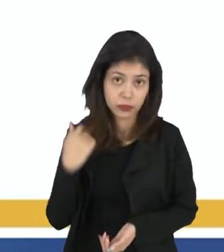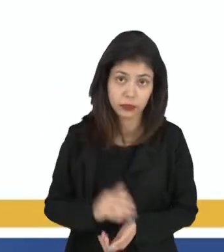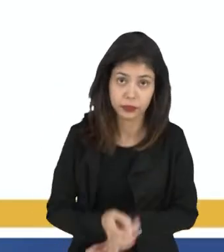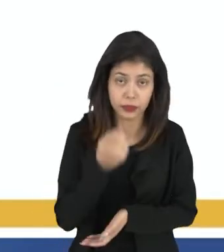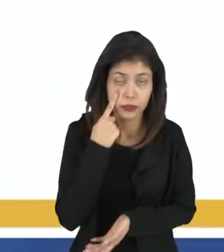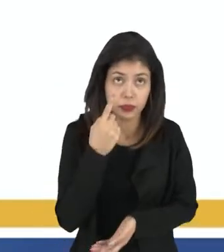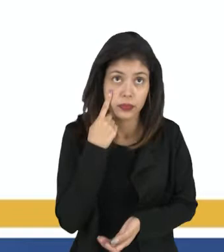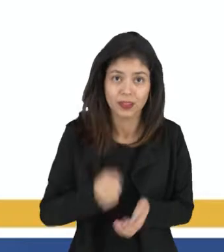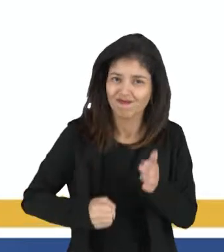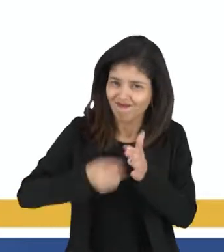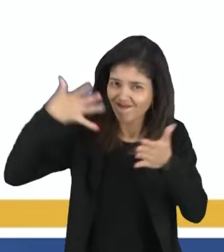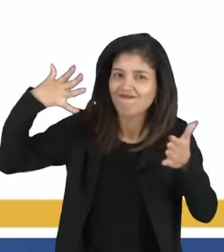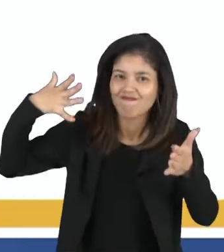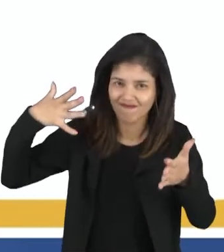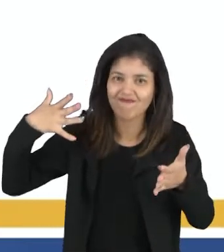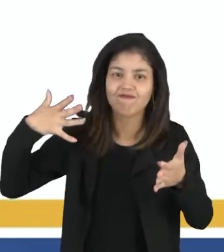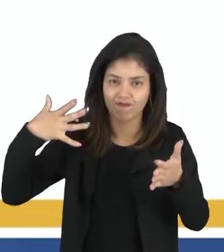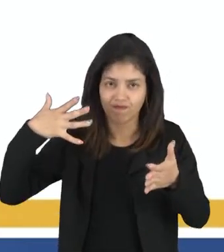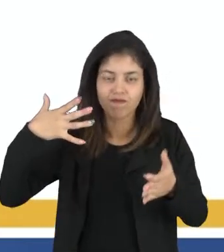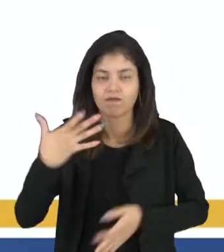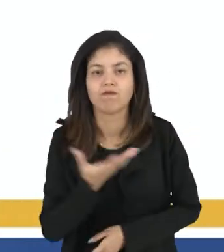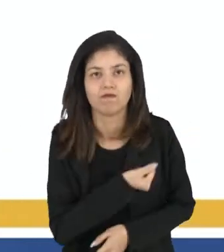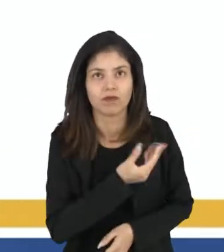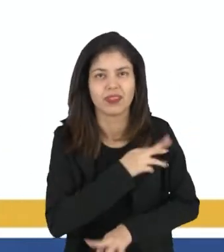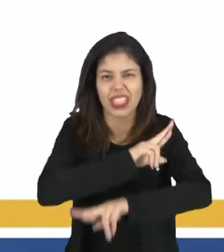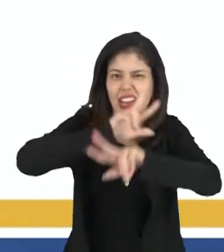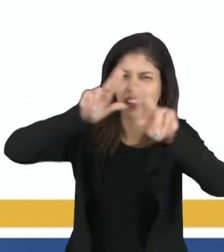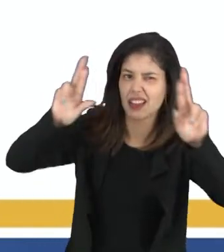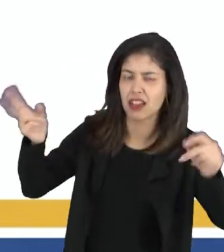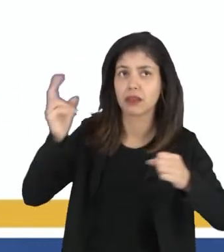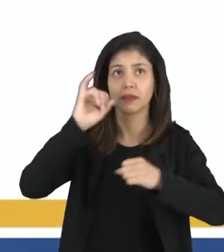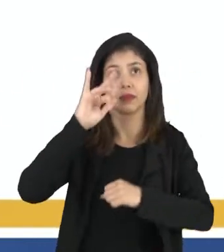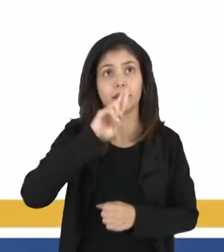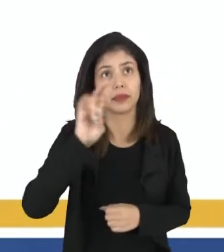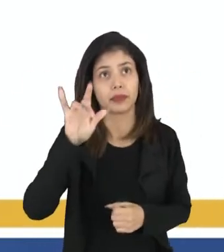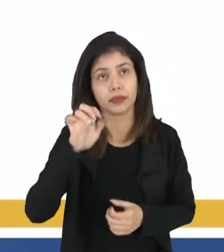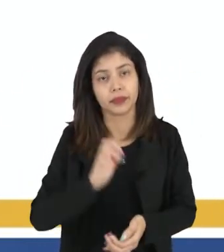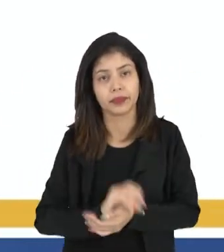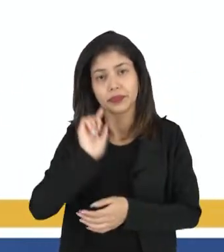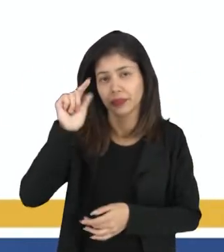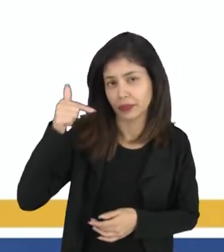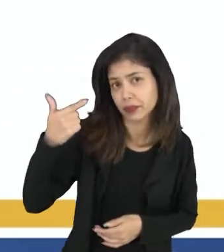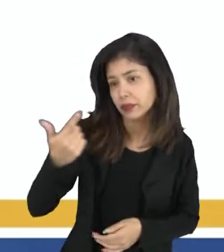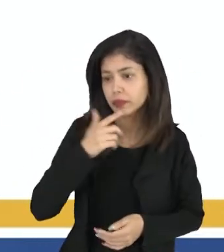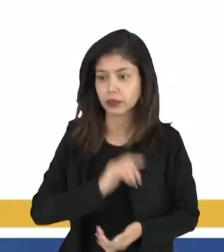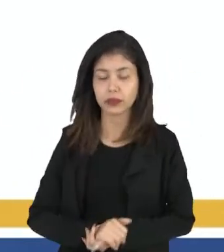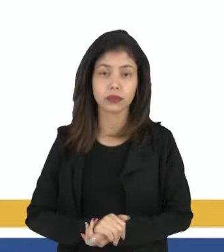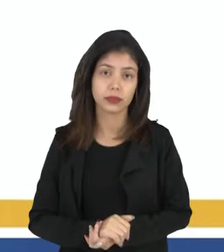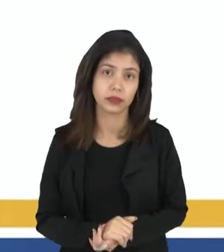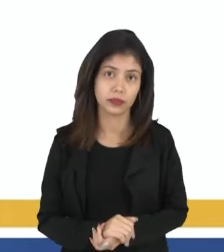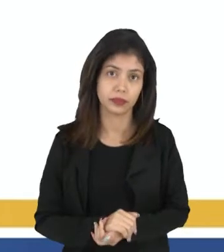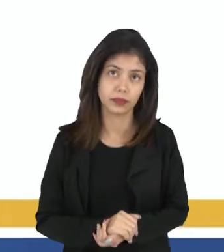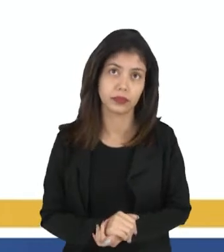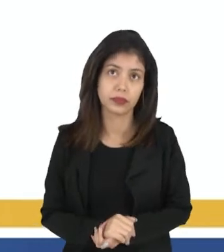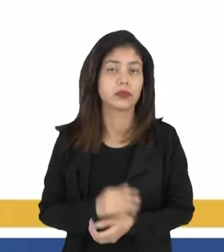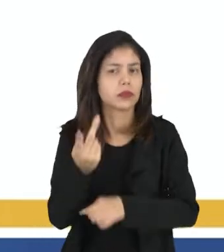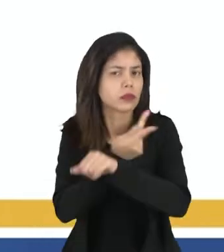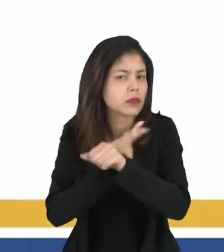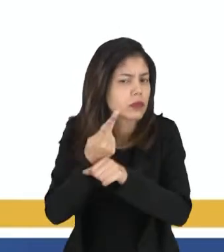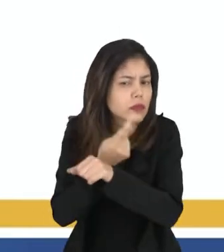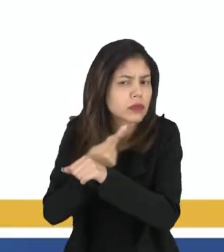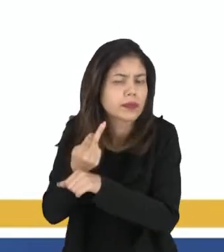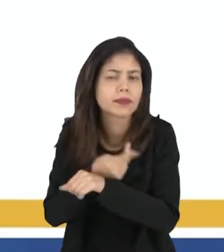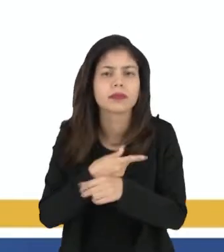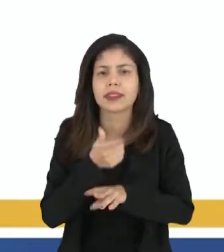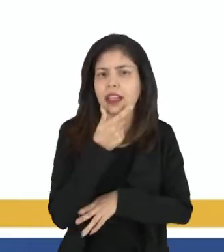Olha, gente, são inúmeros verbos irregulares. Então, sugiro que depois vocês, se possível, procurem no